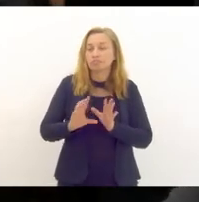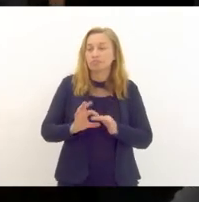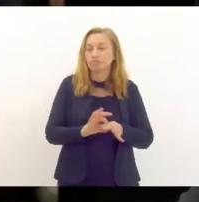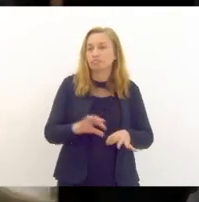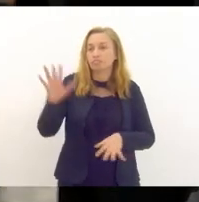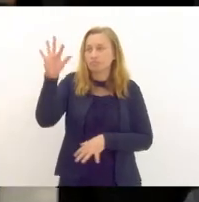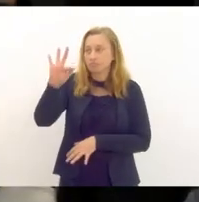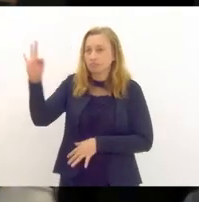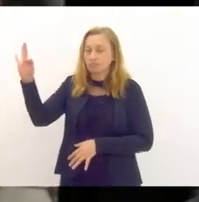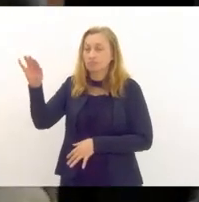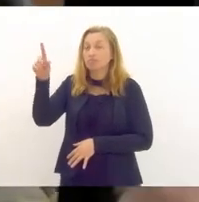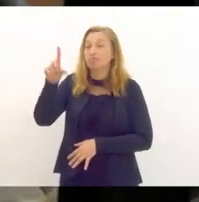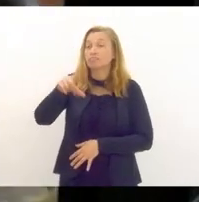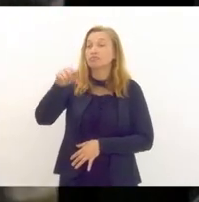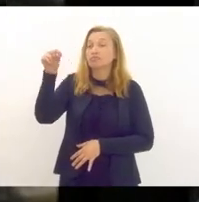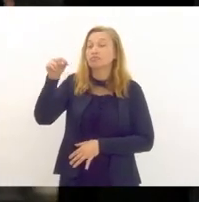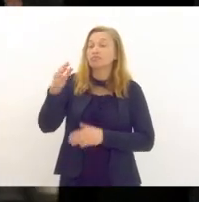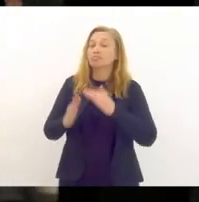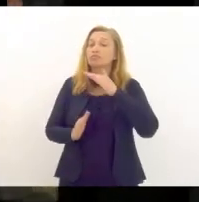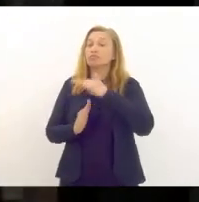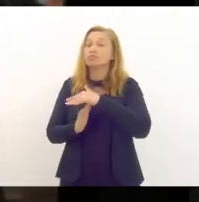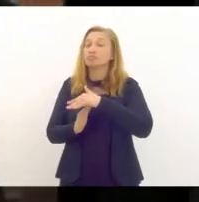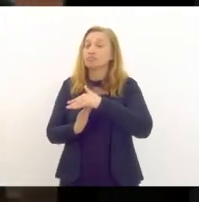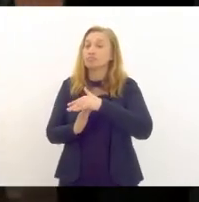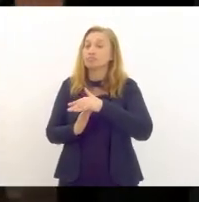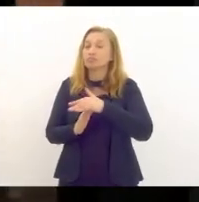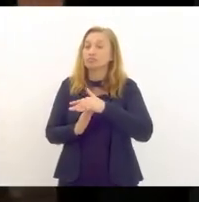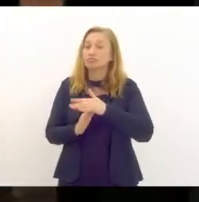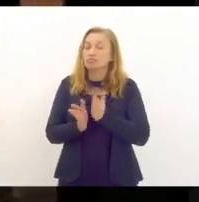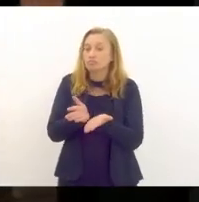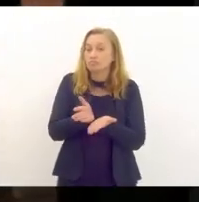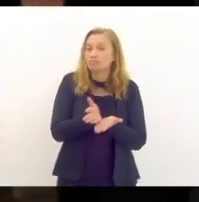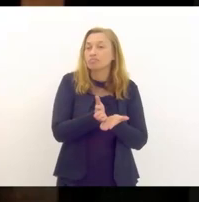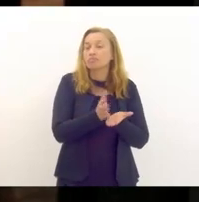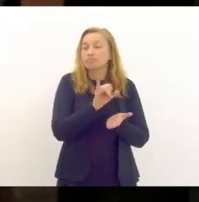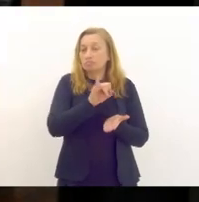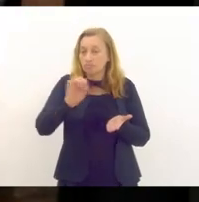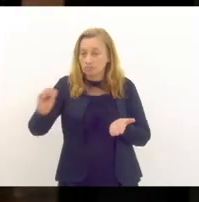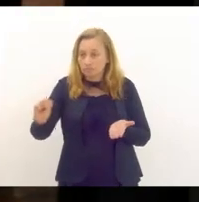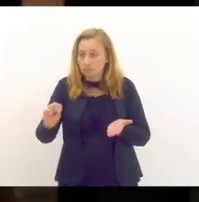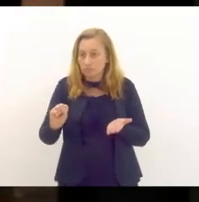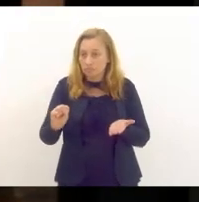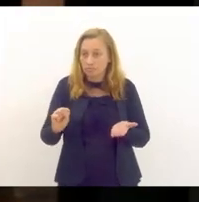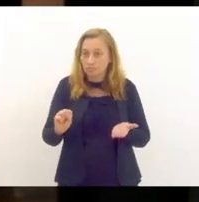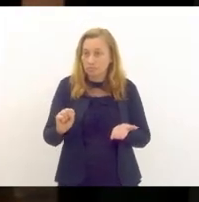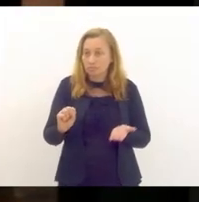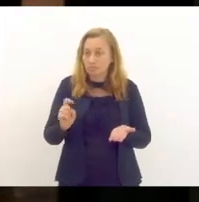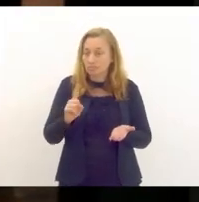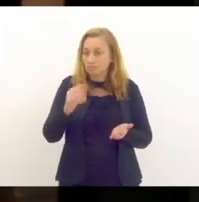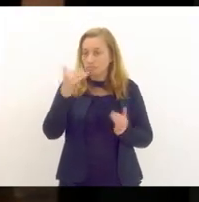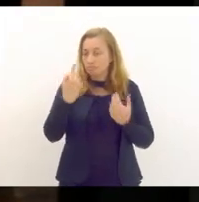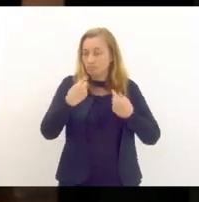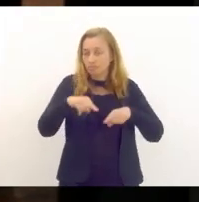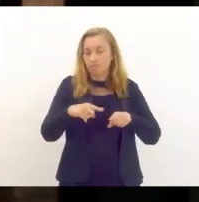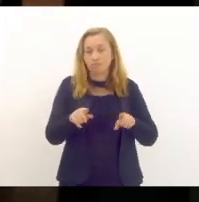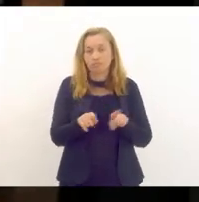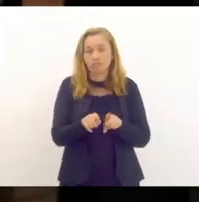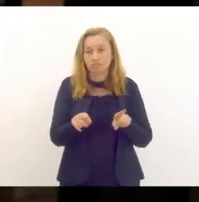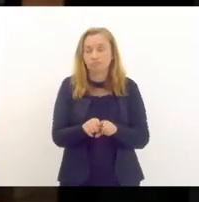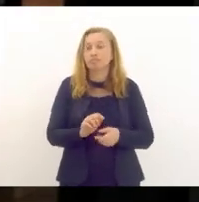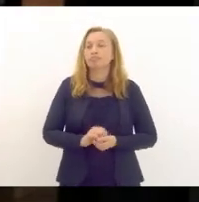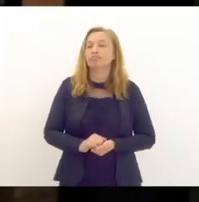Federal vai definir os limites das alíquotas do ICMS então não se desrespeitou o pacto federativo também